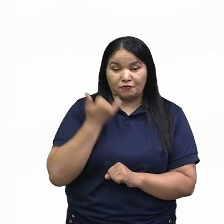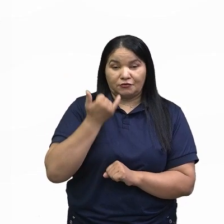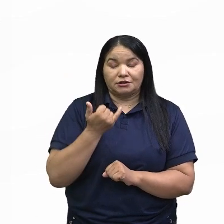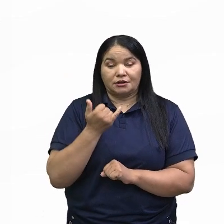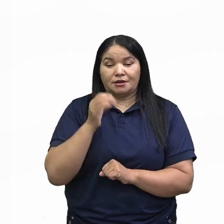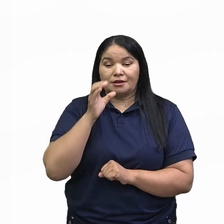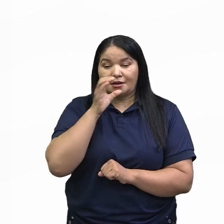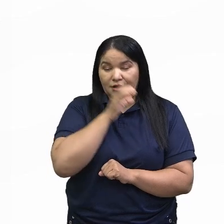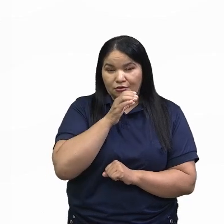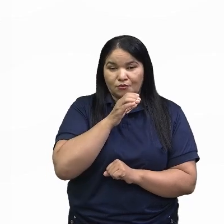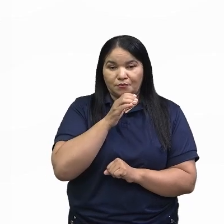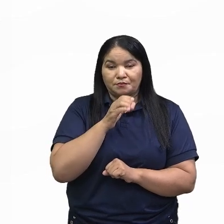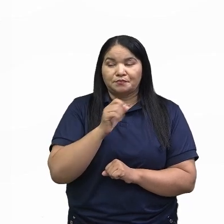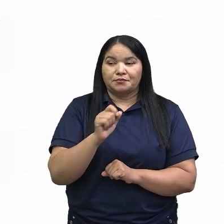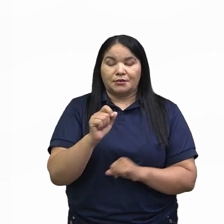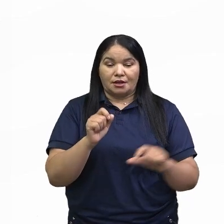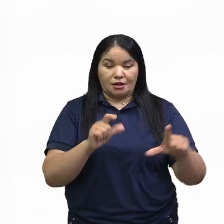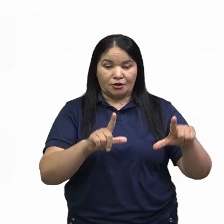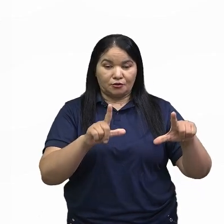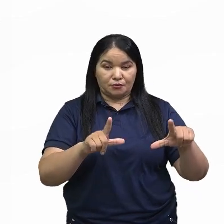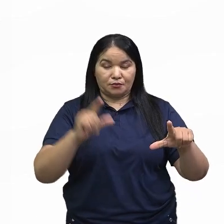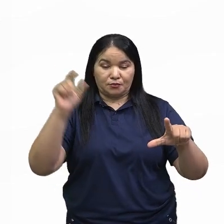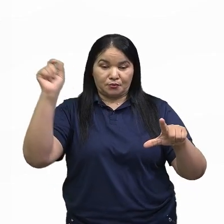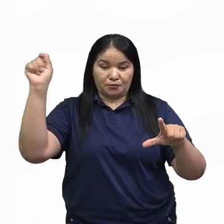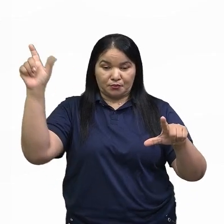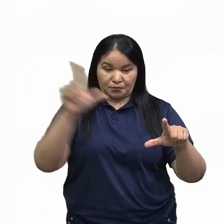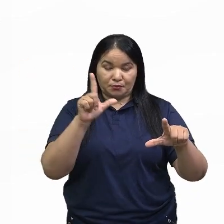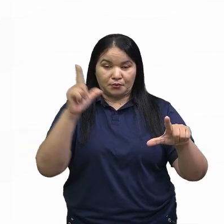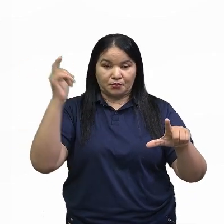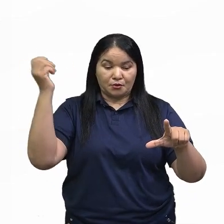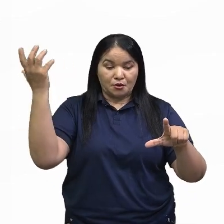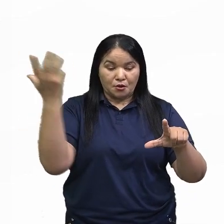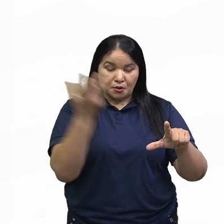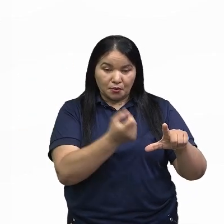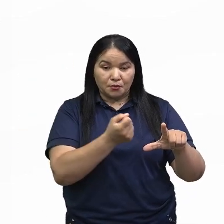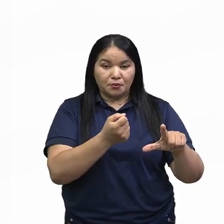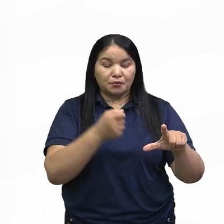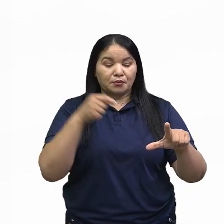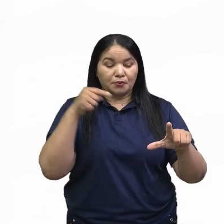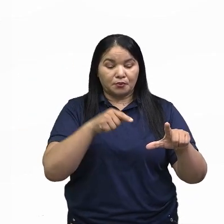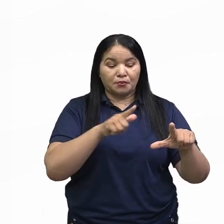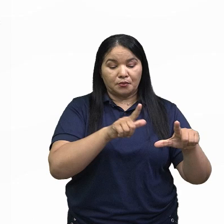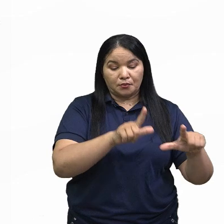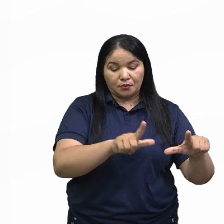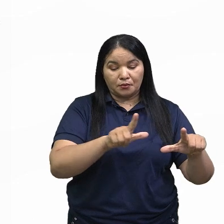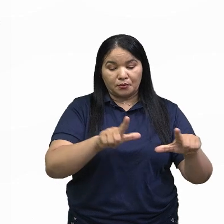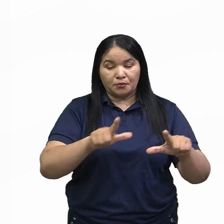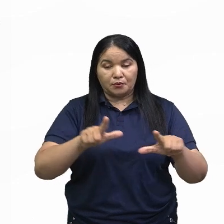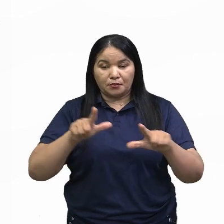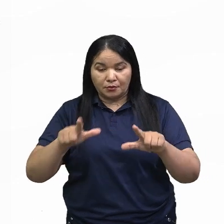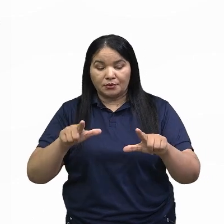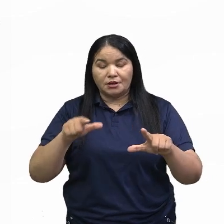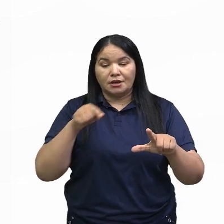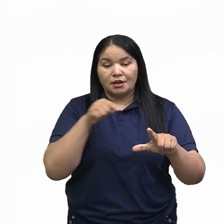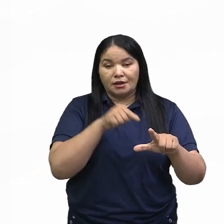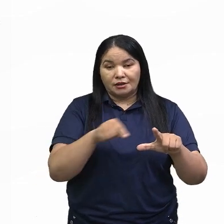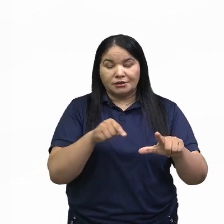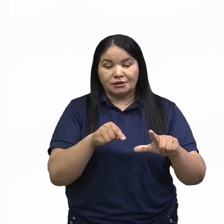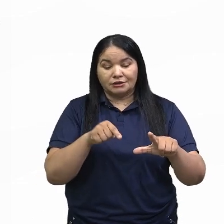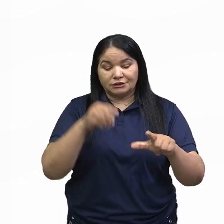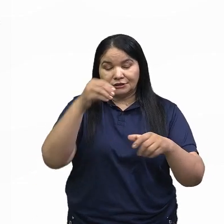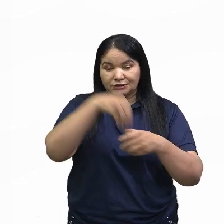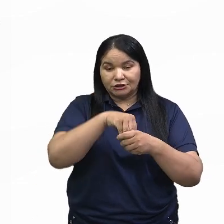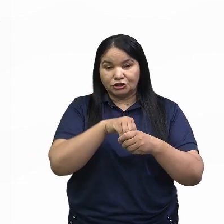do sol atingem a superfície dos painéis coletores térmicos que aquecem a água no seu